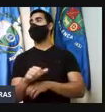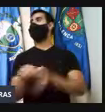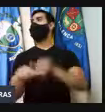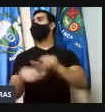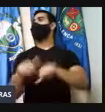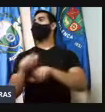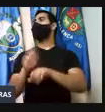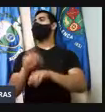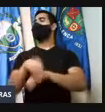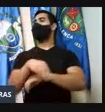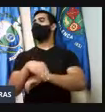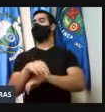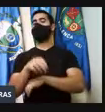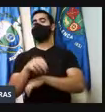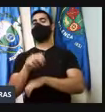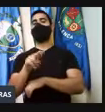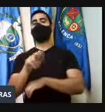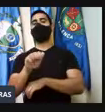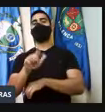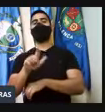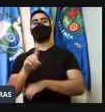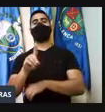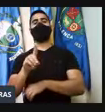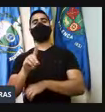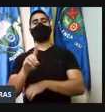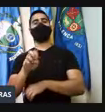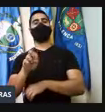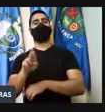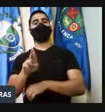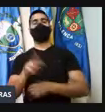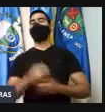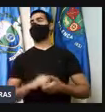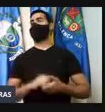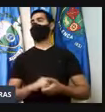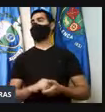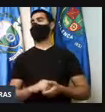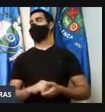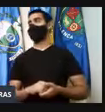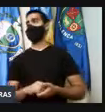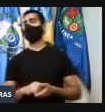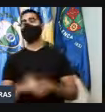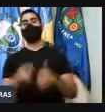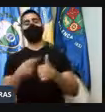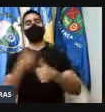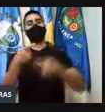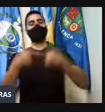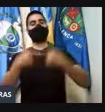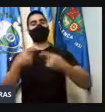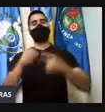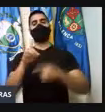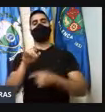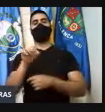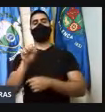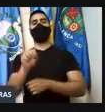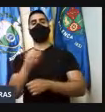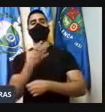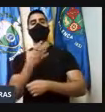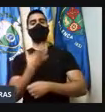denominar Valner Pontes Malta, e da outra providência. Primeira discussão para o dia